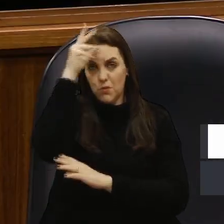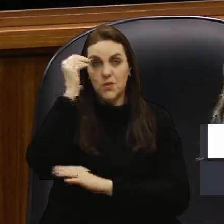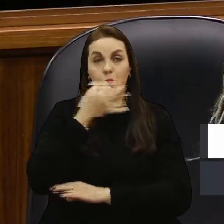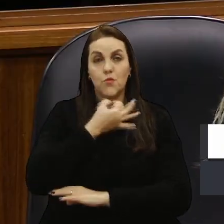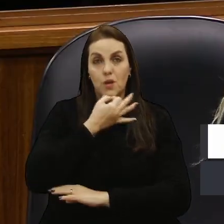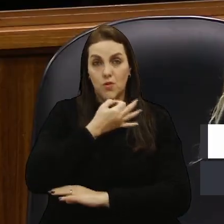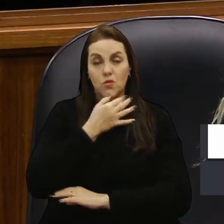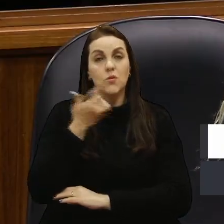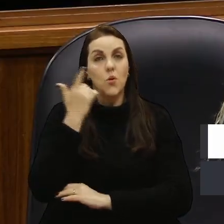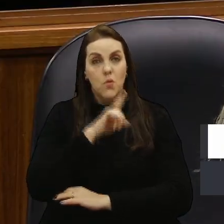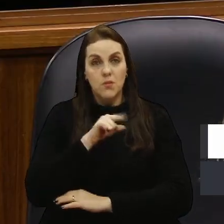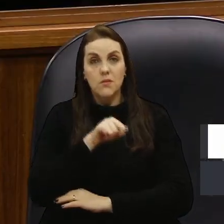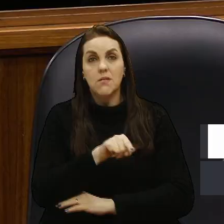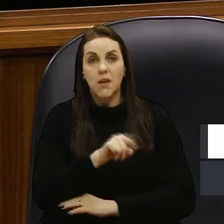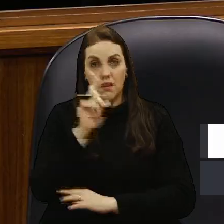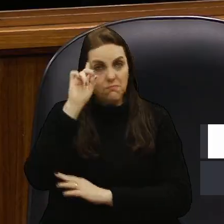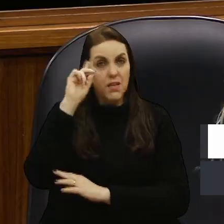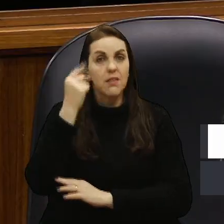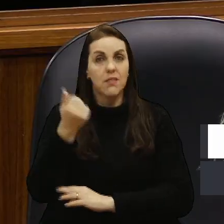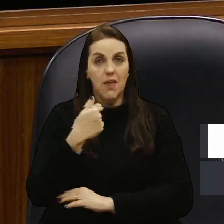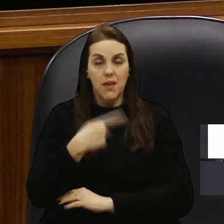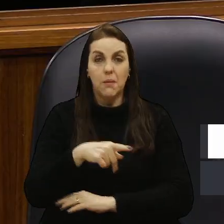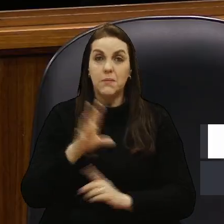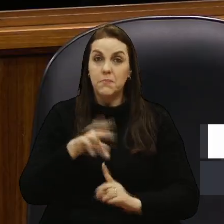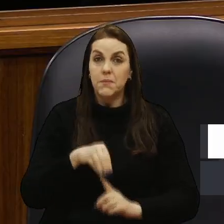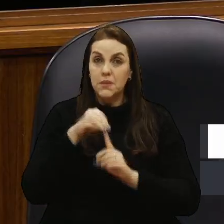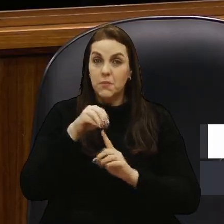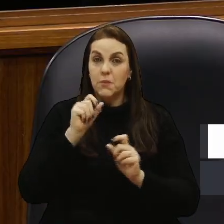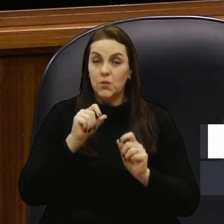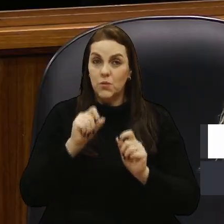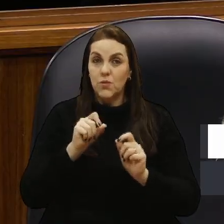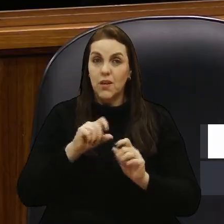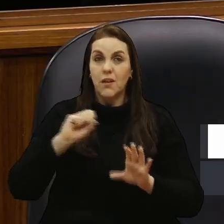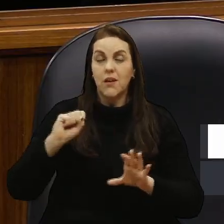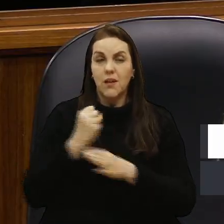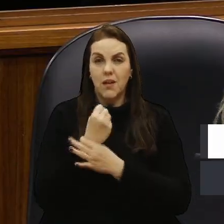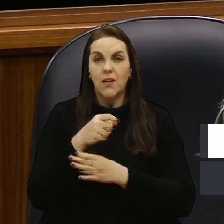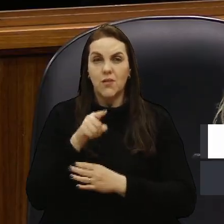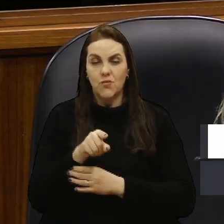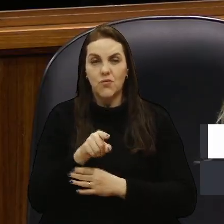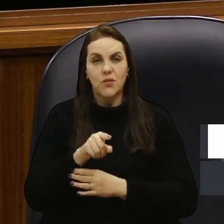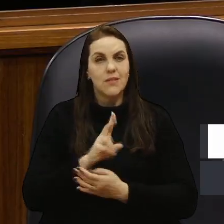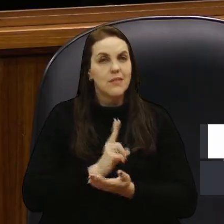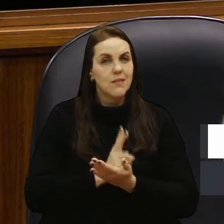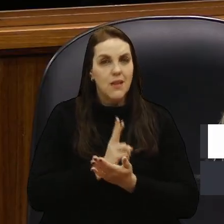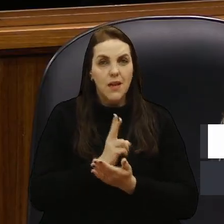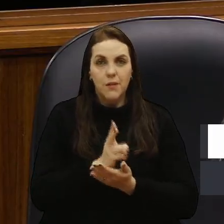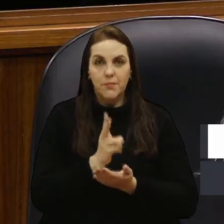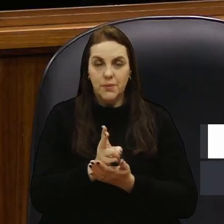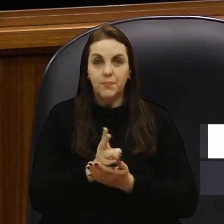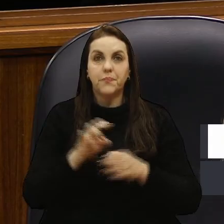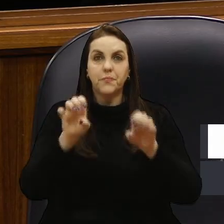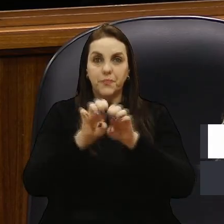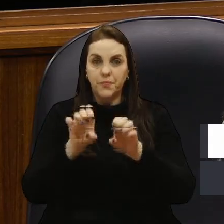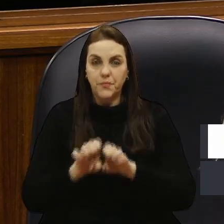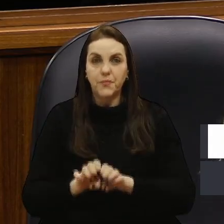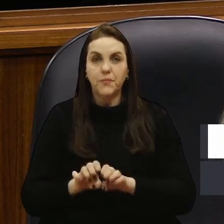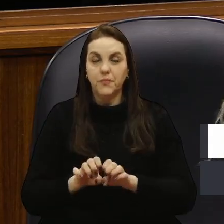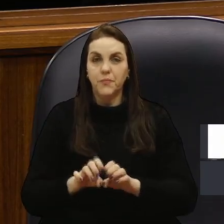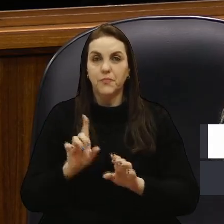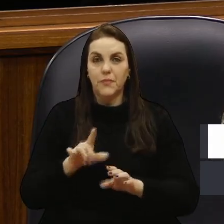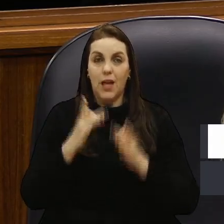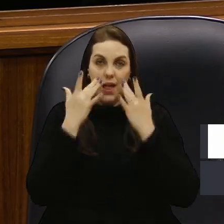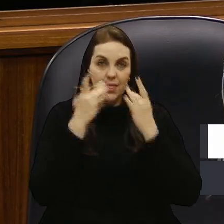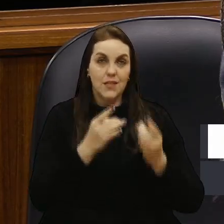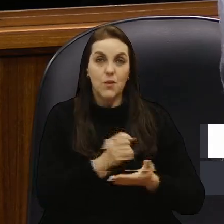conseguir viabilizar essa ideia, mas principalmente vai conseguir garantir sempre a estrutura da atenção primária,